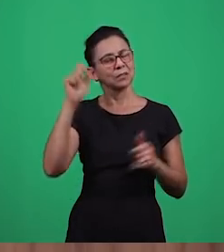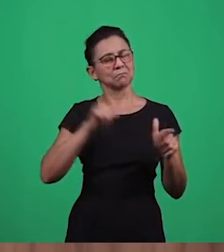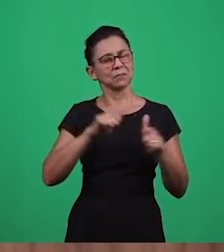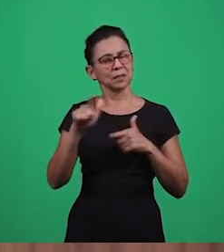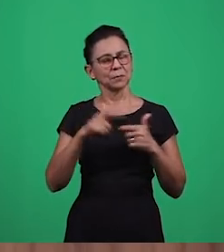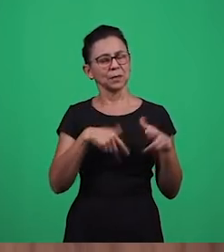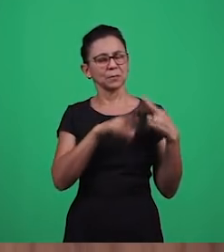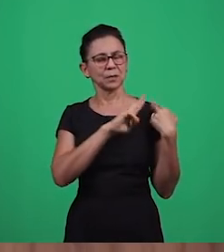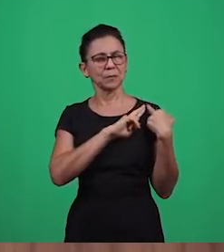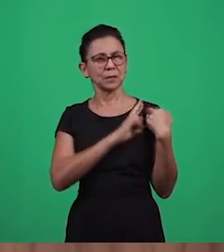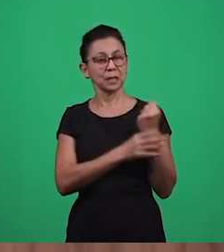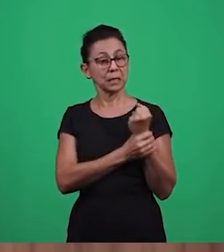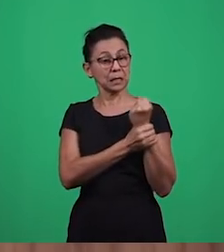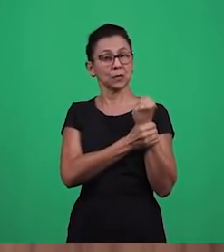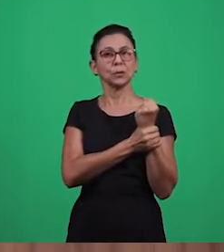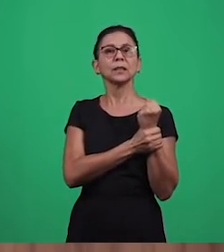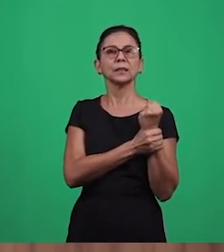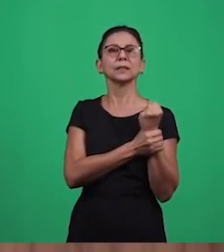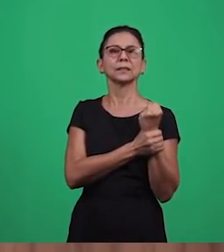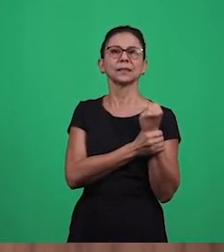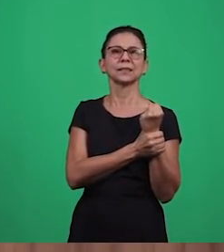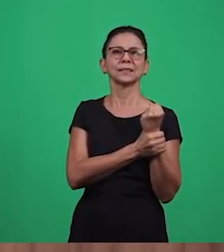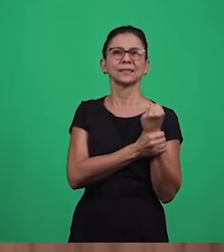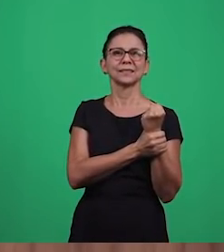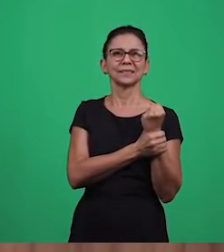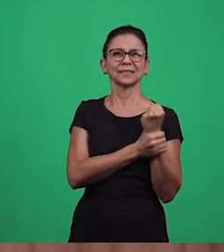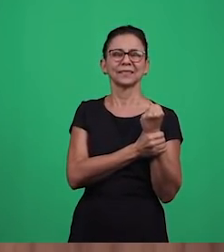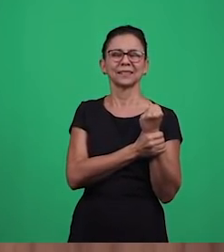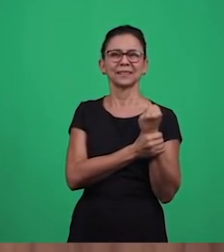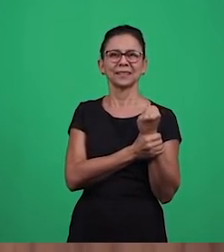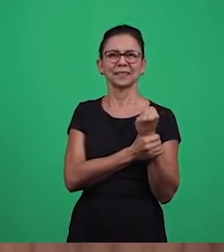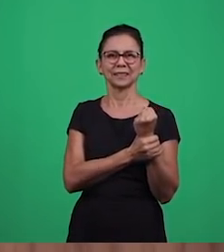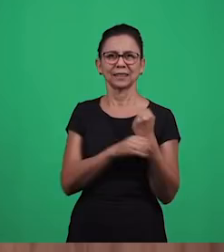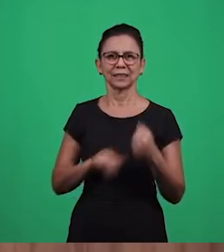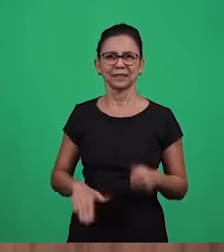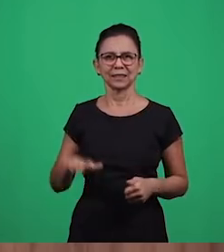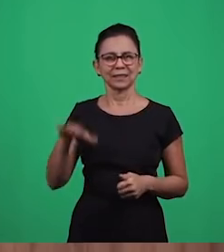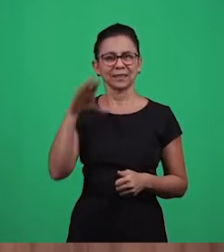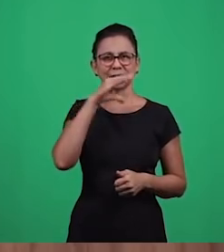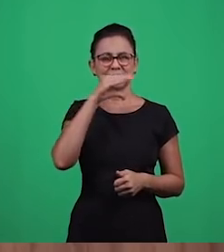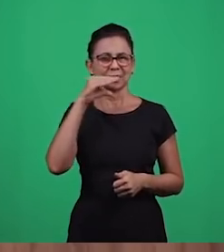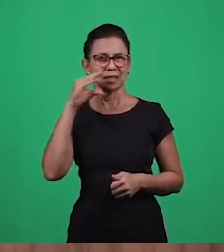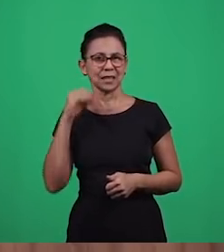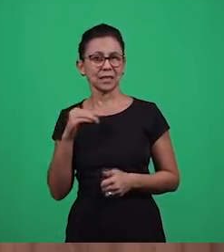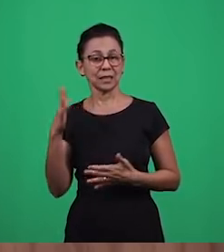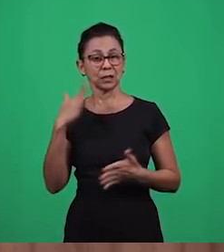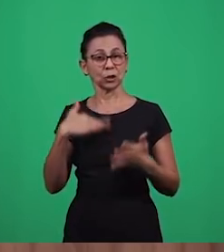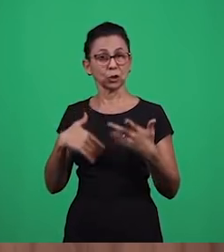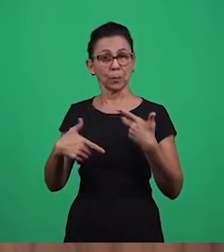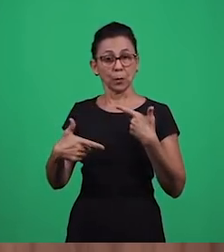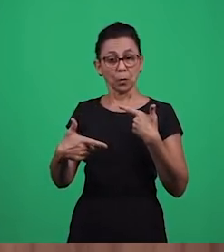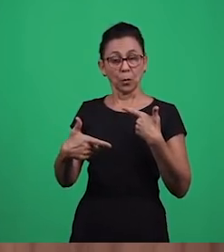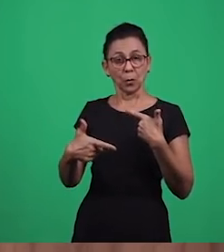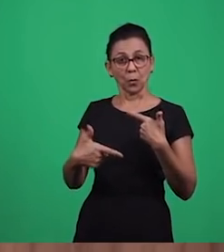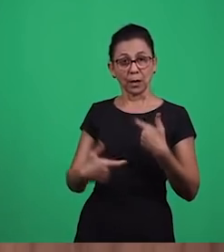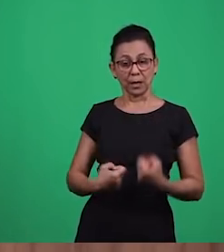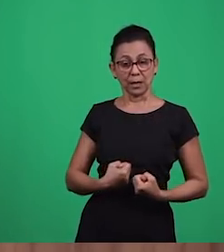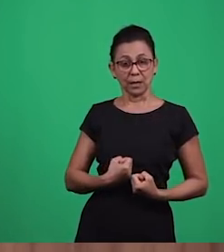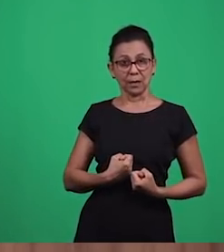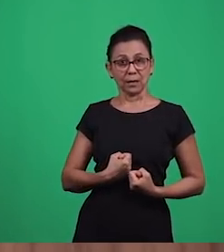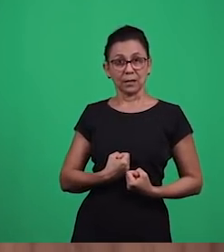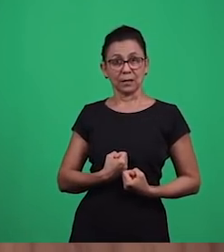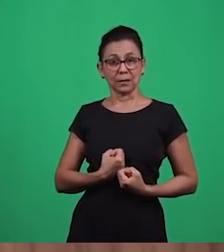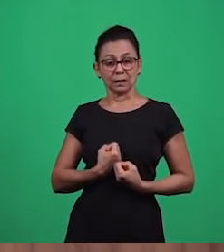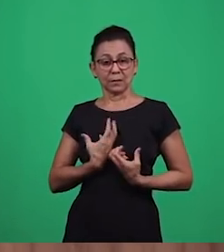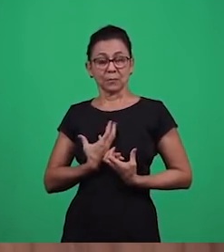a ansiedade das crianças, intermediários e adolescentes. E com isso nós estamos trabalhando o controle das emoções,